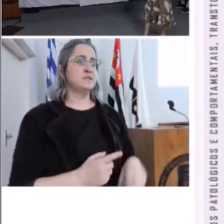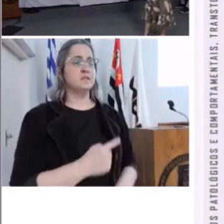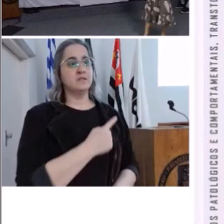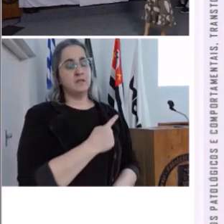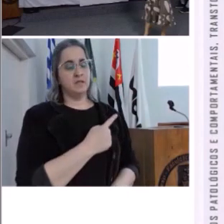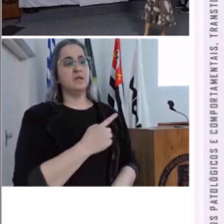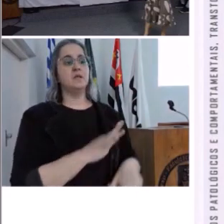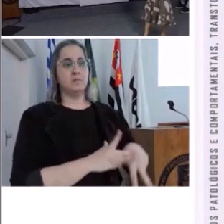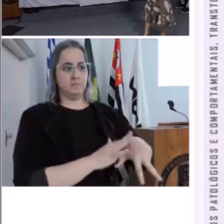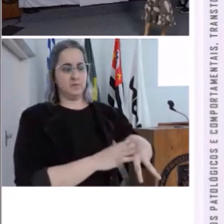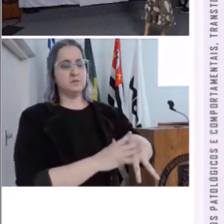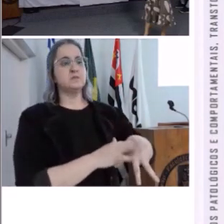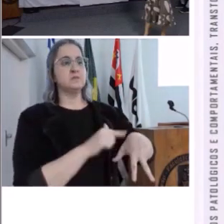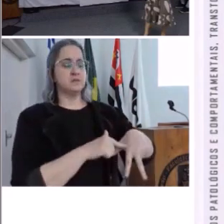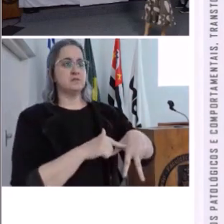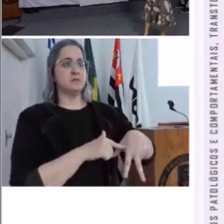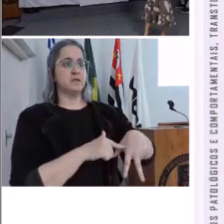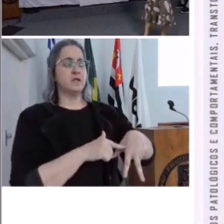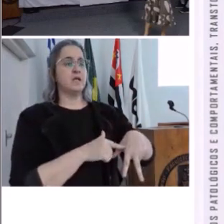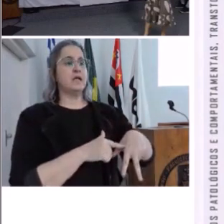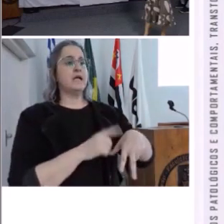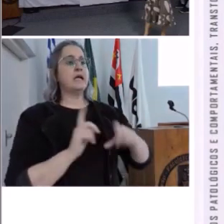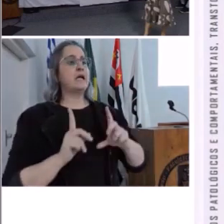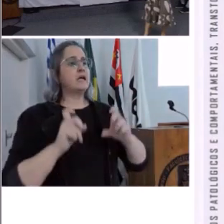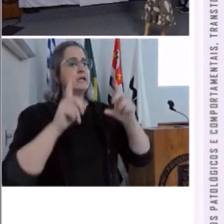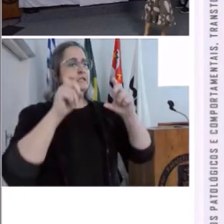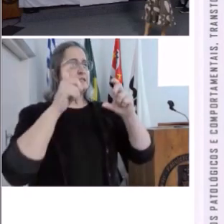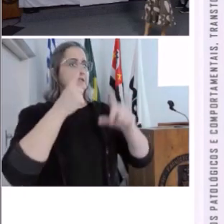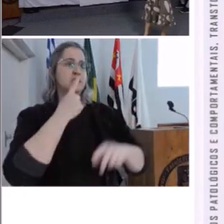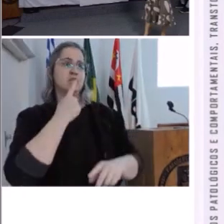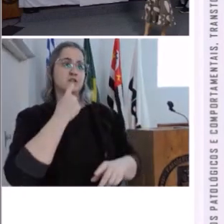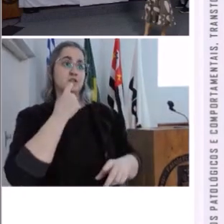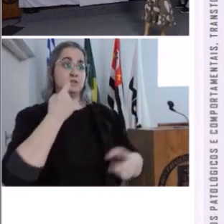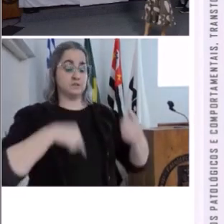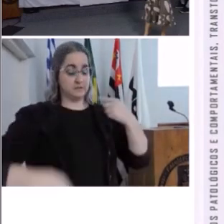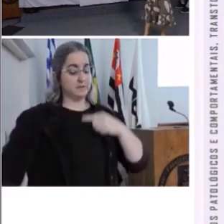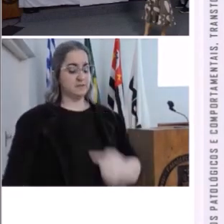Olha só, é um paciente que tem leucemia.